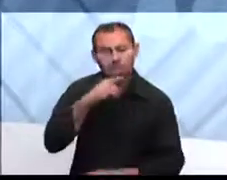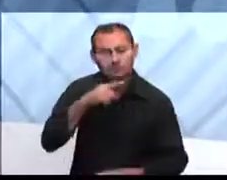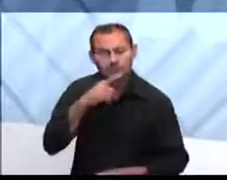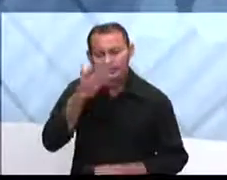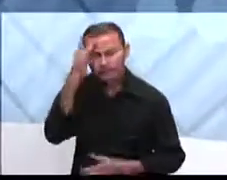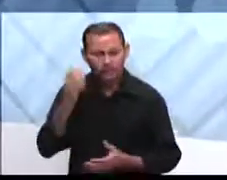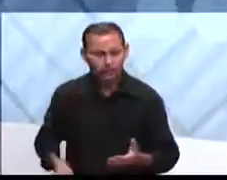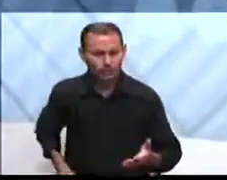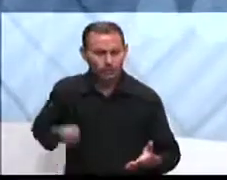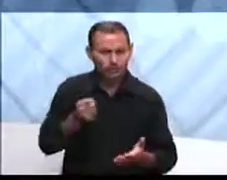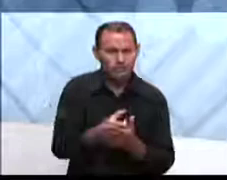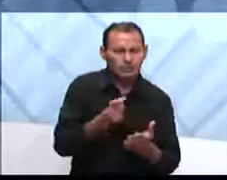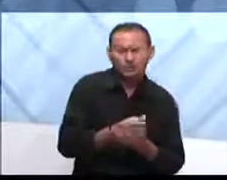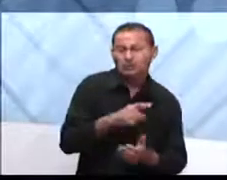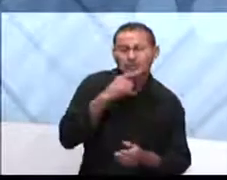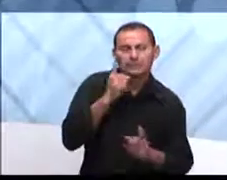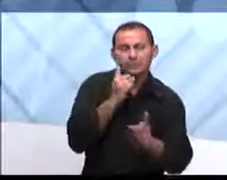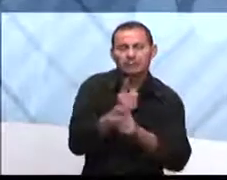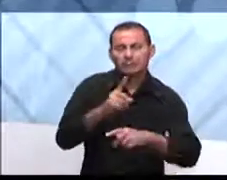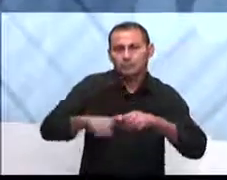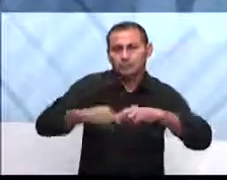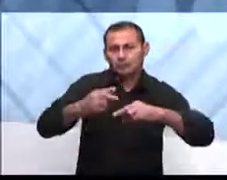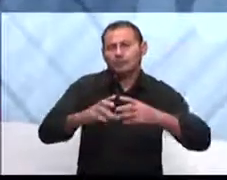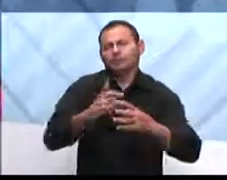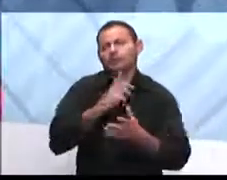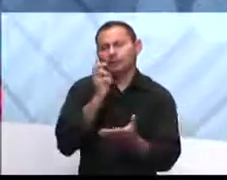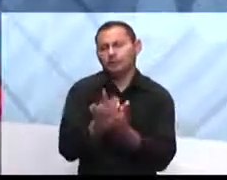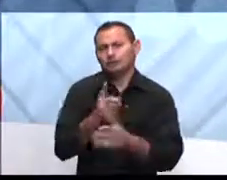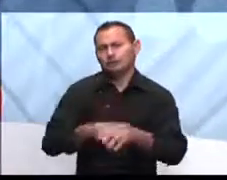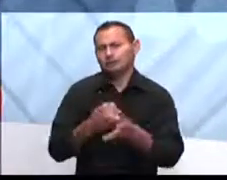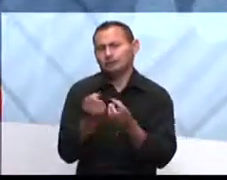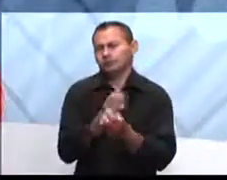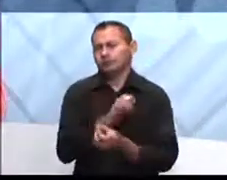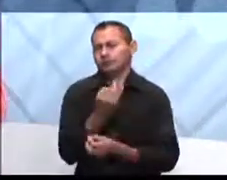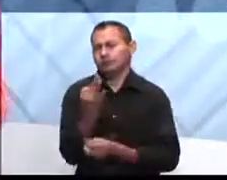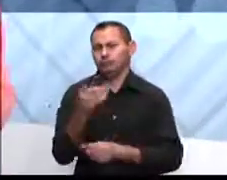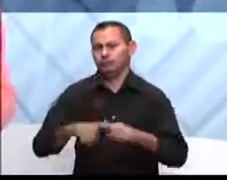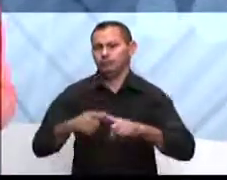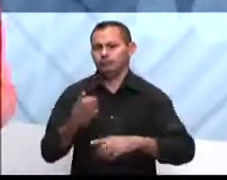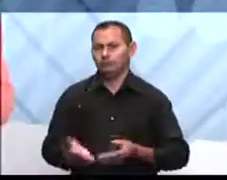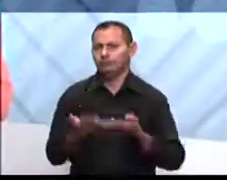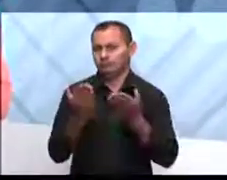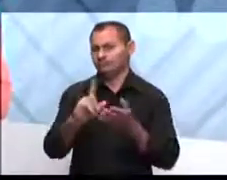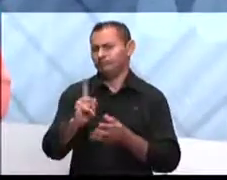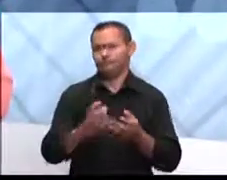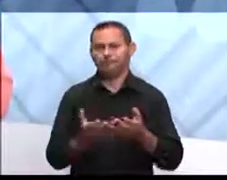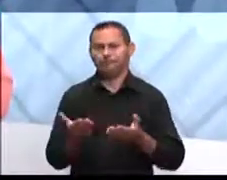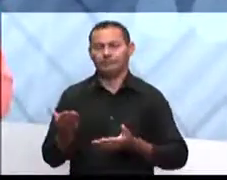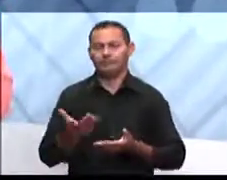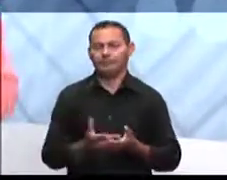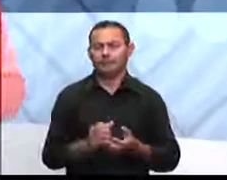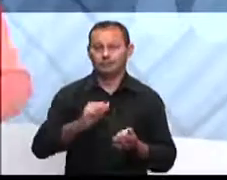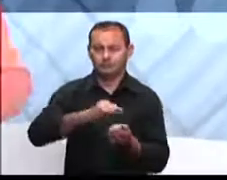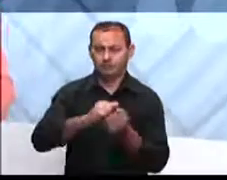conseguem achar os produtos e ao mesmo tempo existem vários produtos ofertados que não está sendo